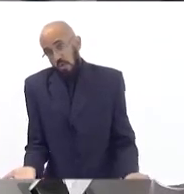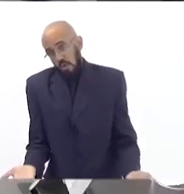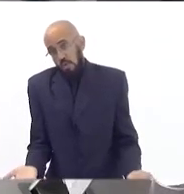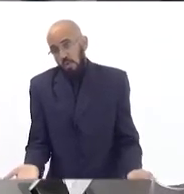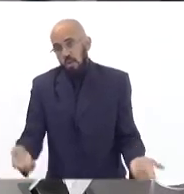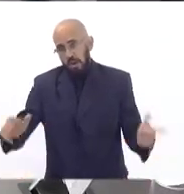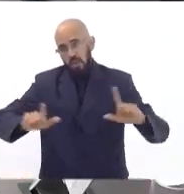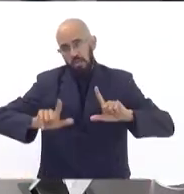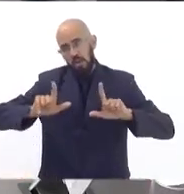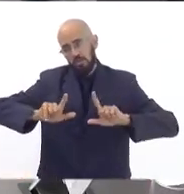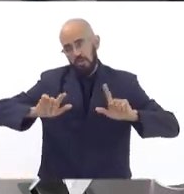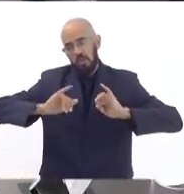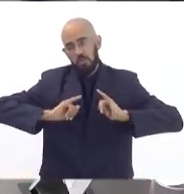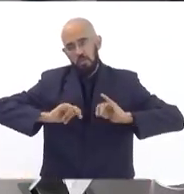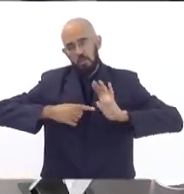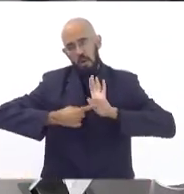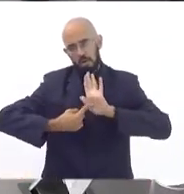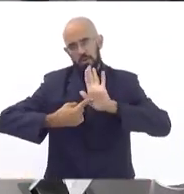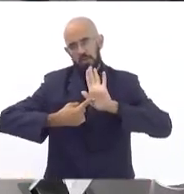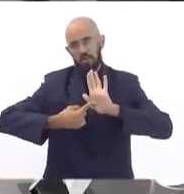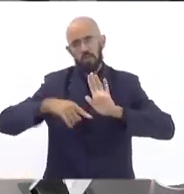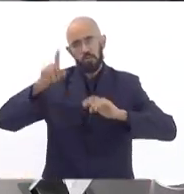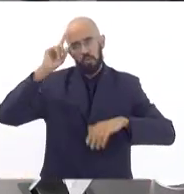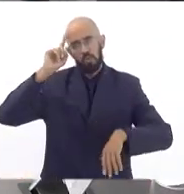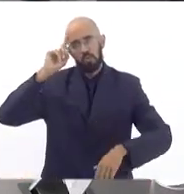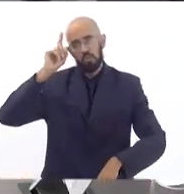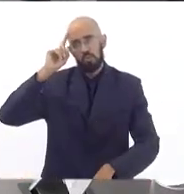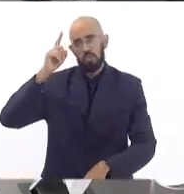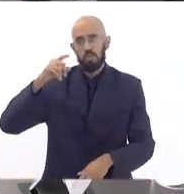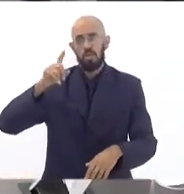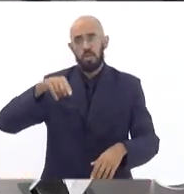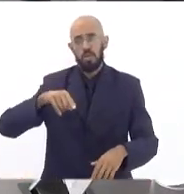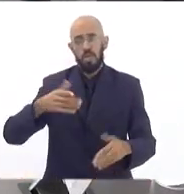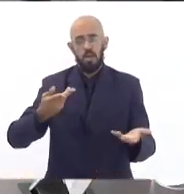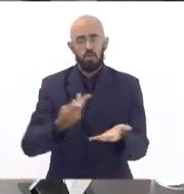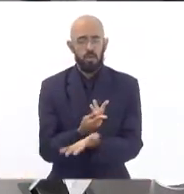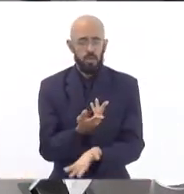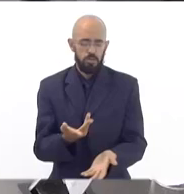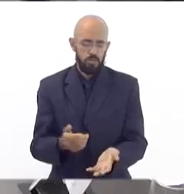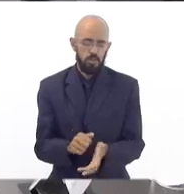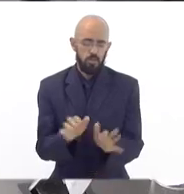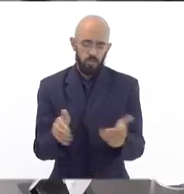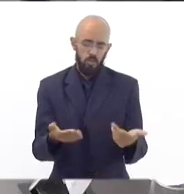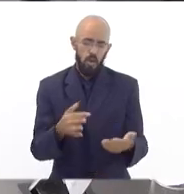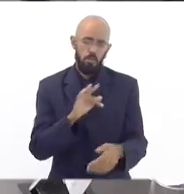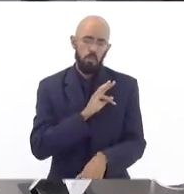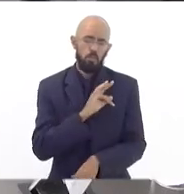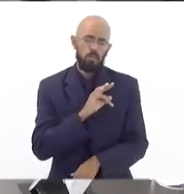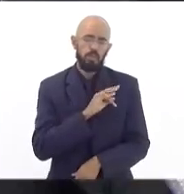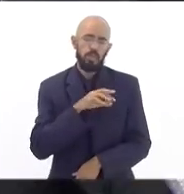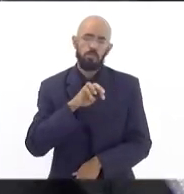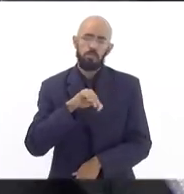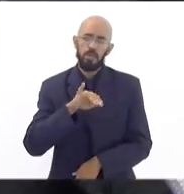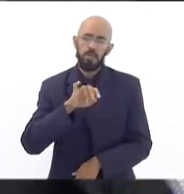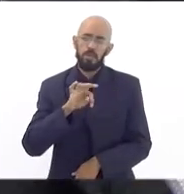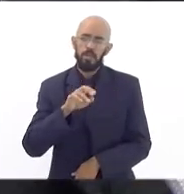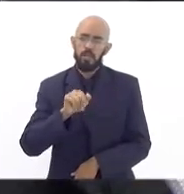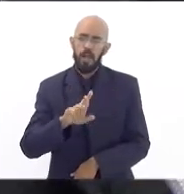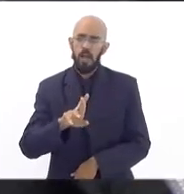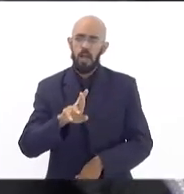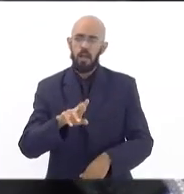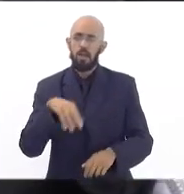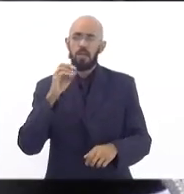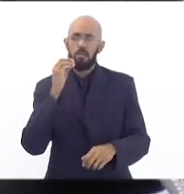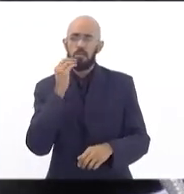que é noticiado é que todo é dia sim dia não também então acho que a polícia militar através desse Batalhão operacional